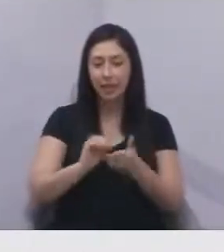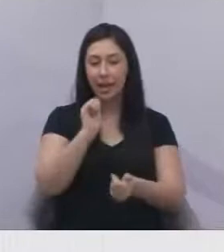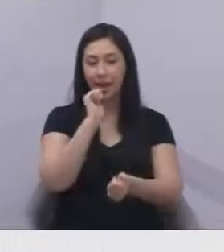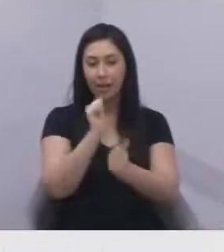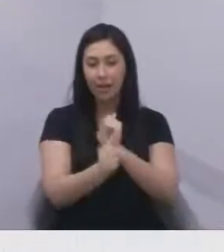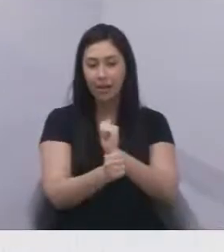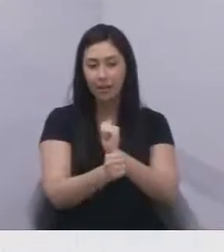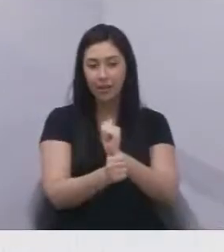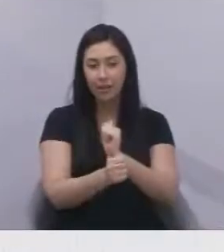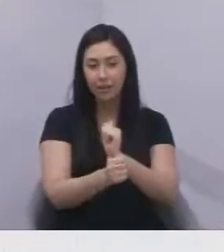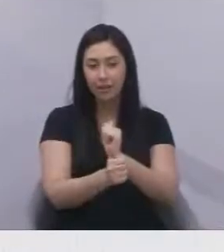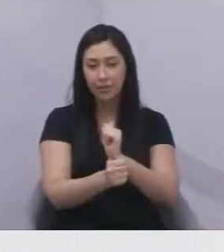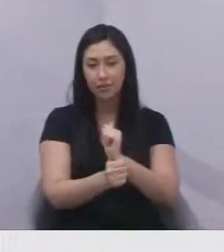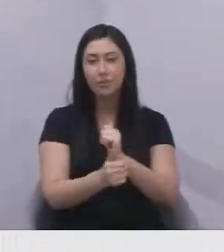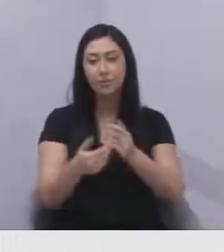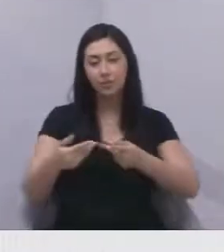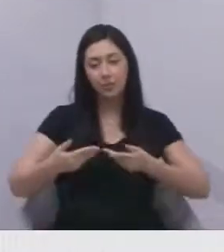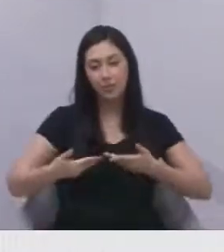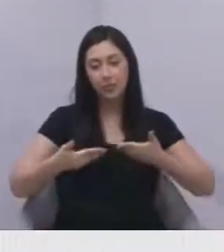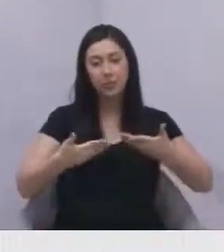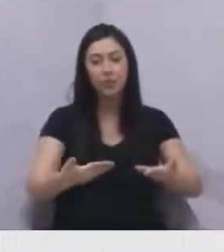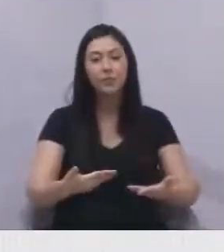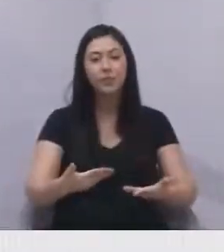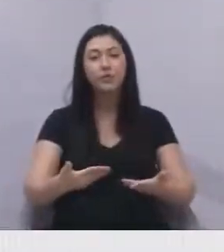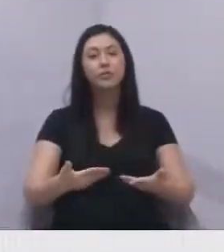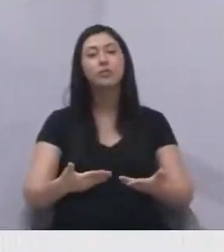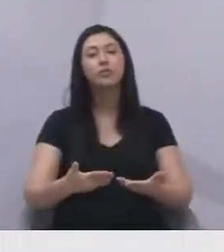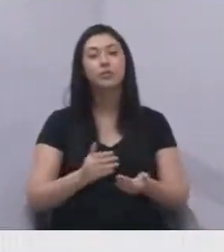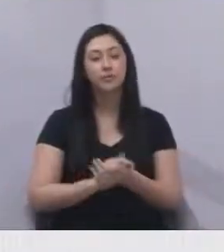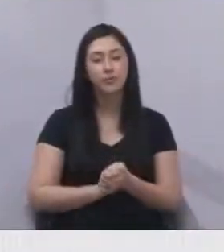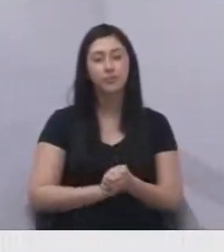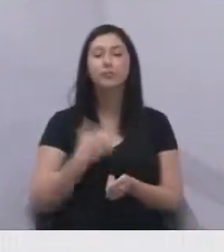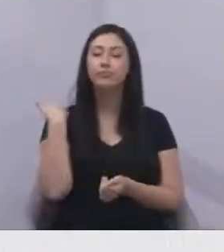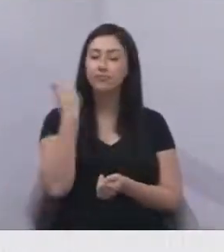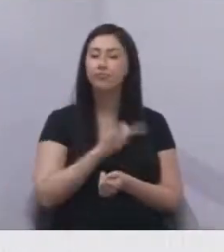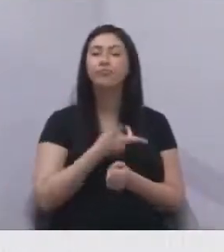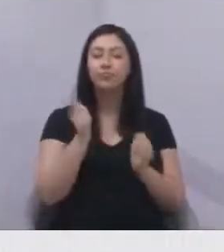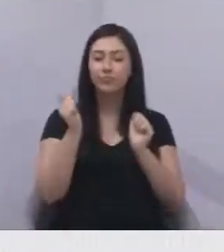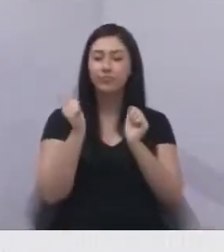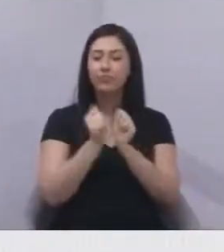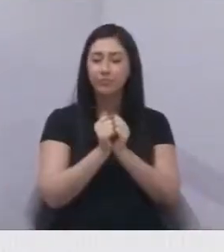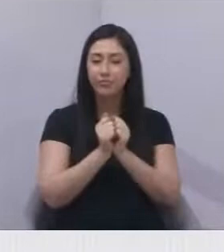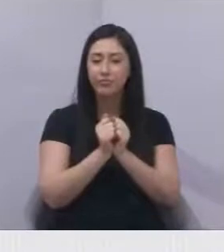Esporte que fez esse convite para mim. Vereador Valmir do Parque Meia Lua. Estamos juntos aí.